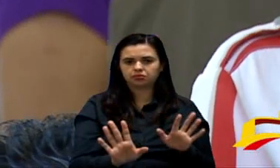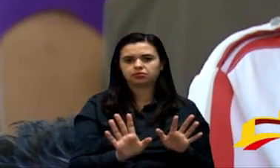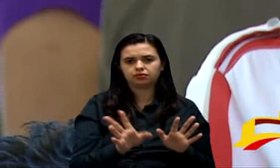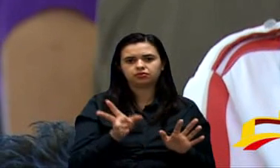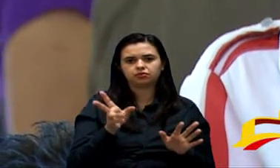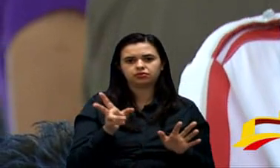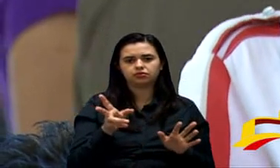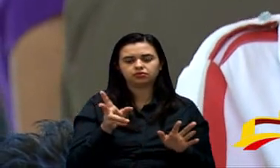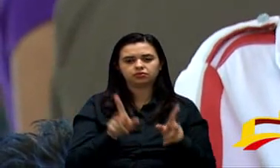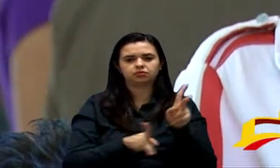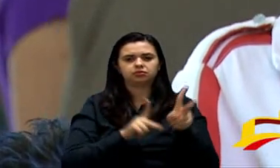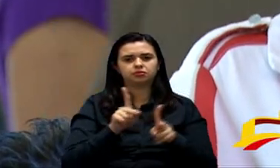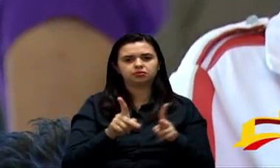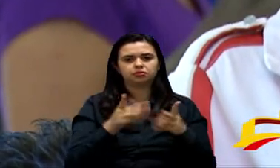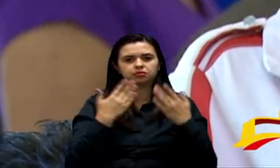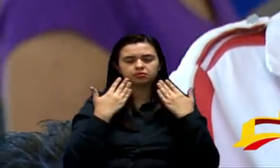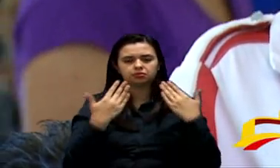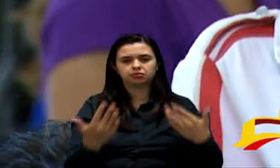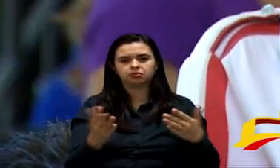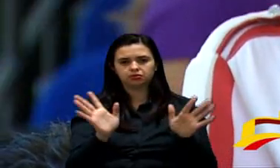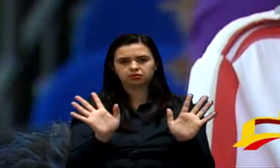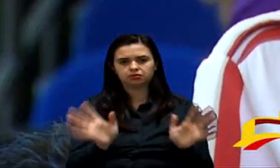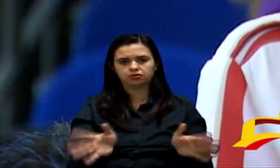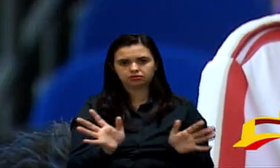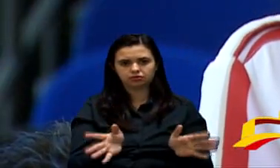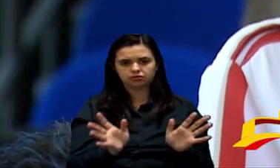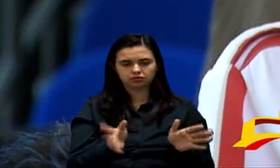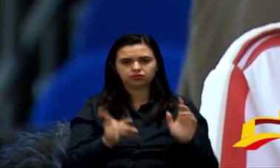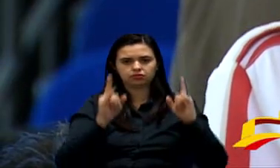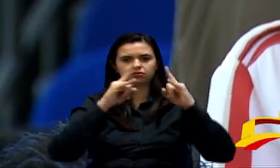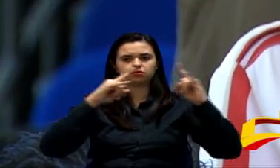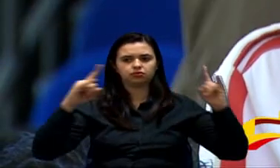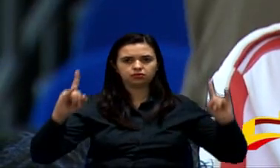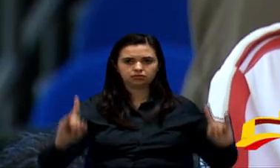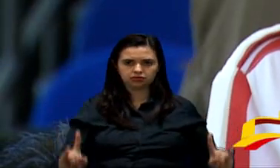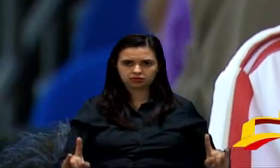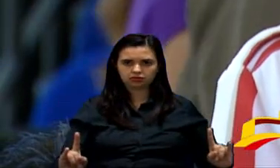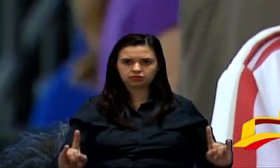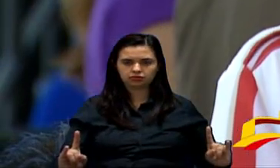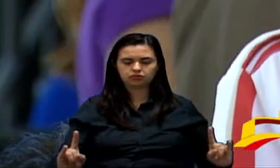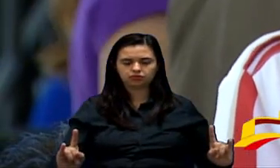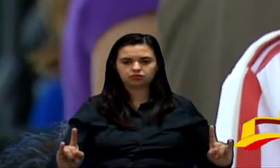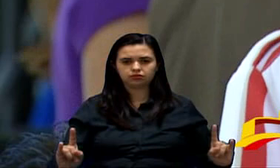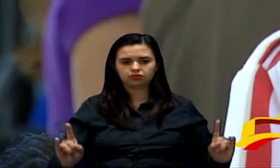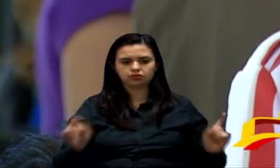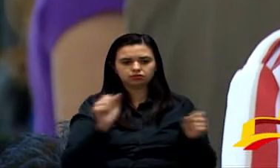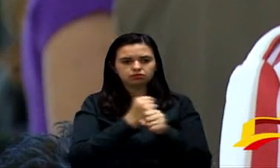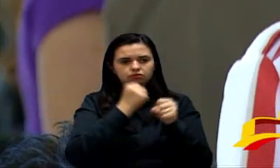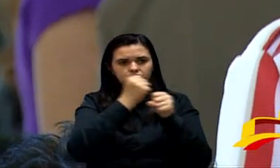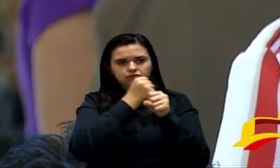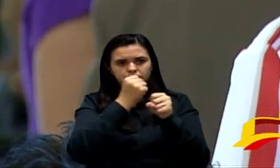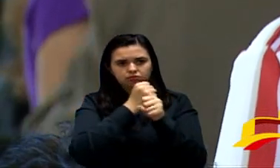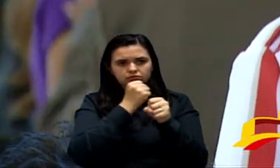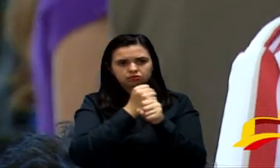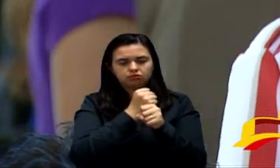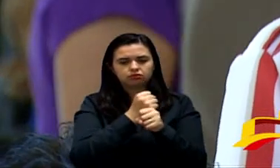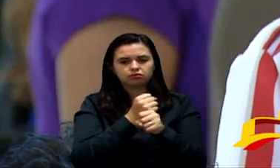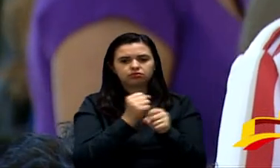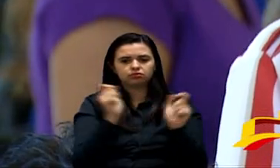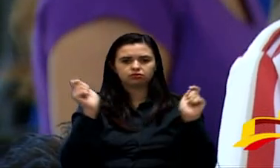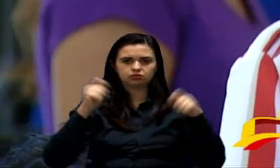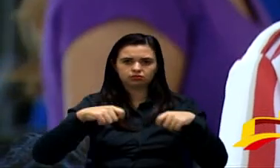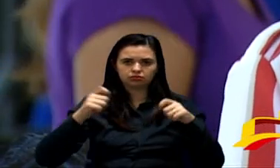os viadutos que estão sendo construídos, que sejam espaço dos grafiteiros. Já recomendo a